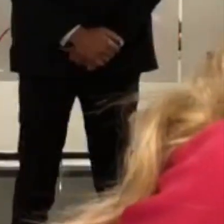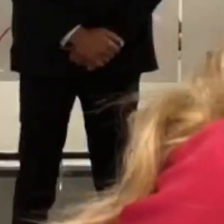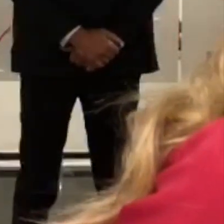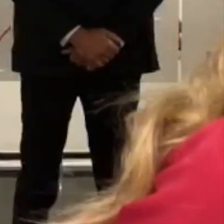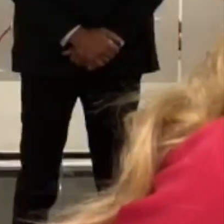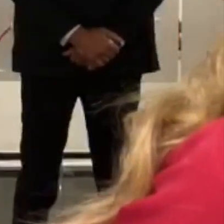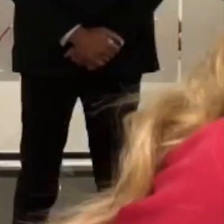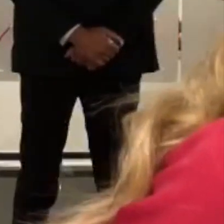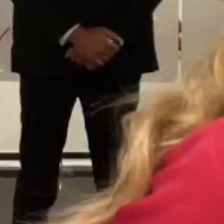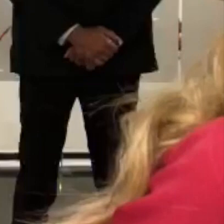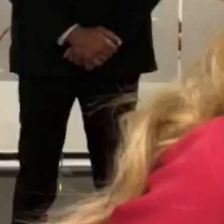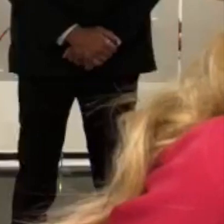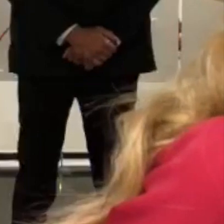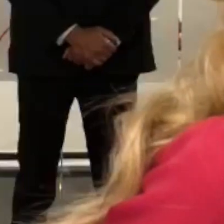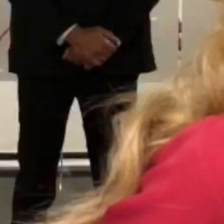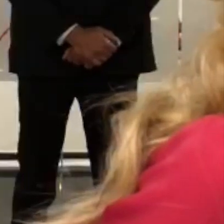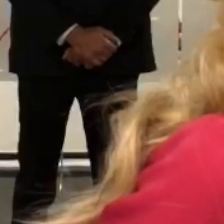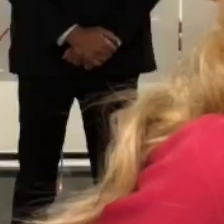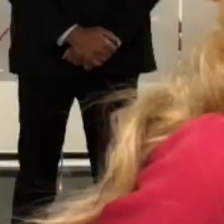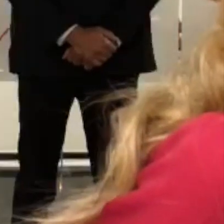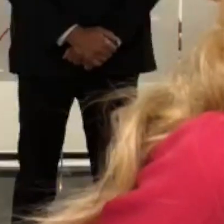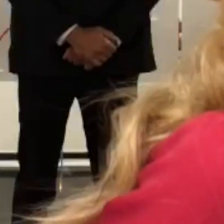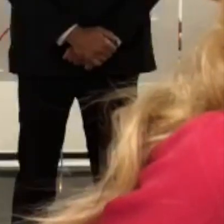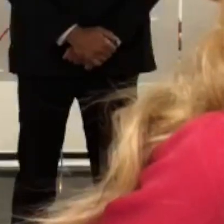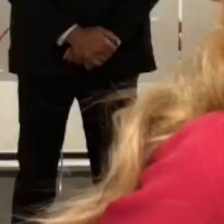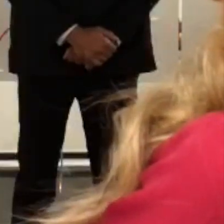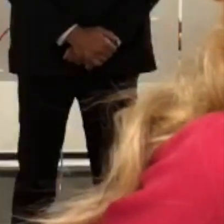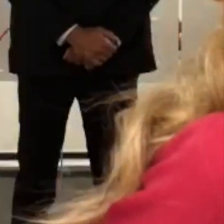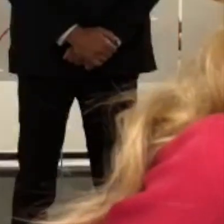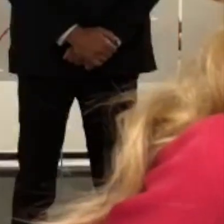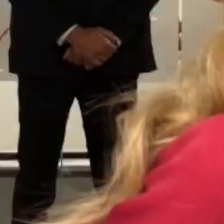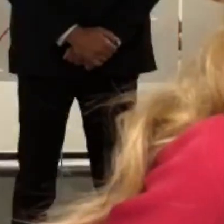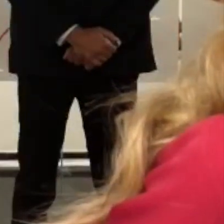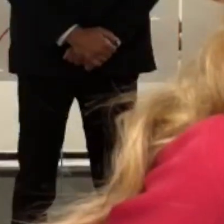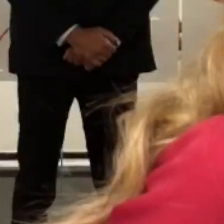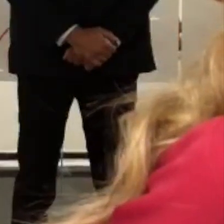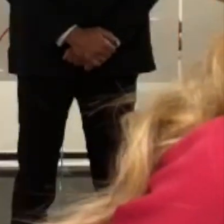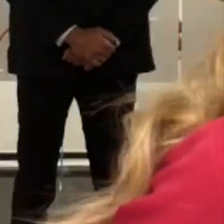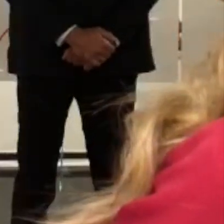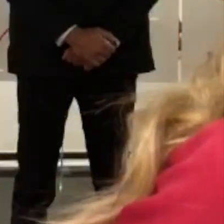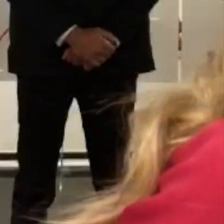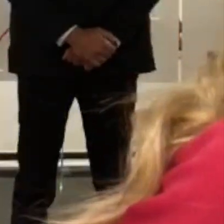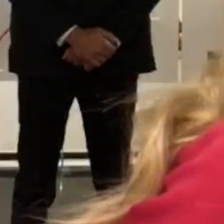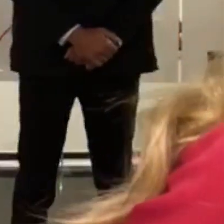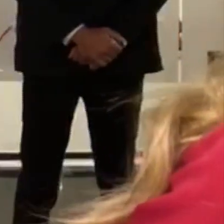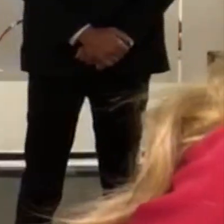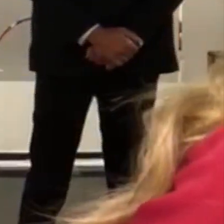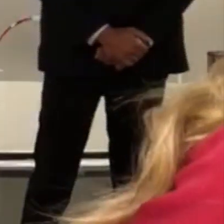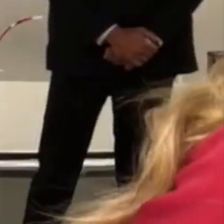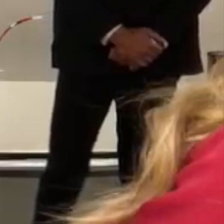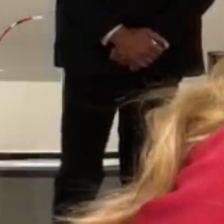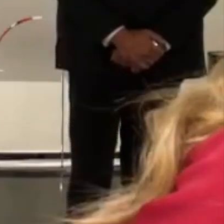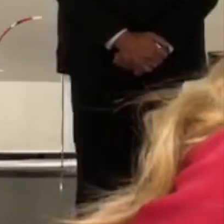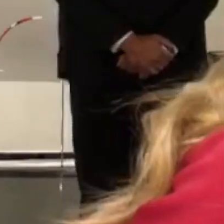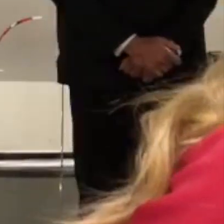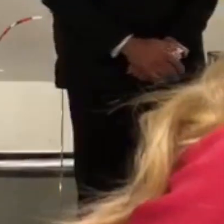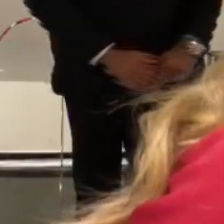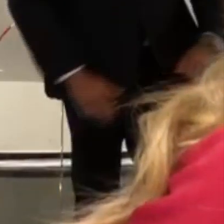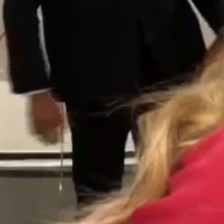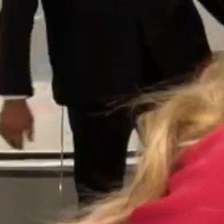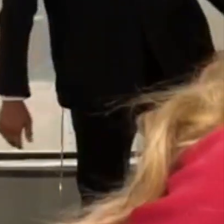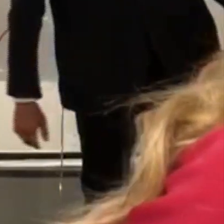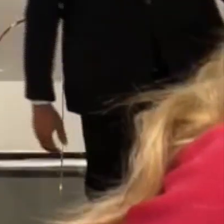mas, como eu disse, é muito importante para o Estado do Piauí. E eu tenho absoluta certeza que ela, com sua seriedade, sua competência,